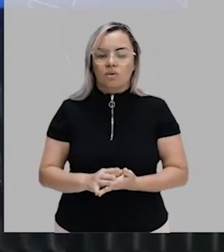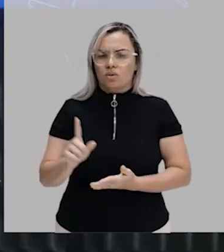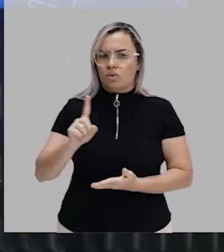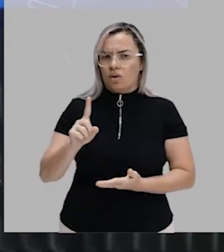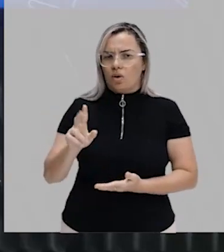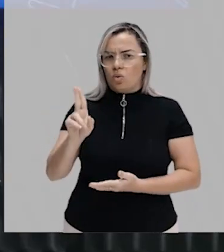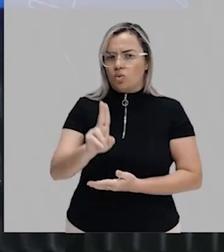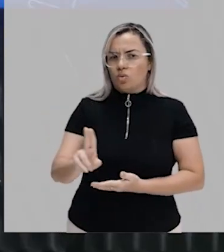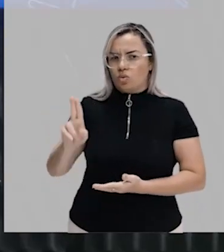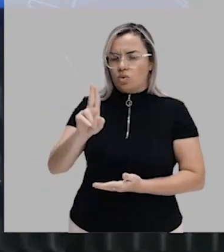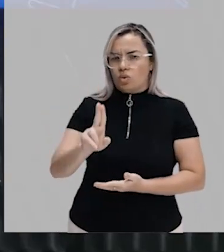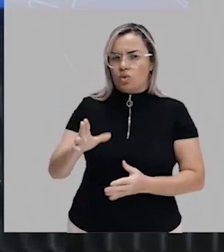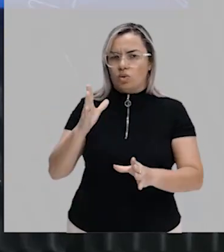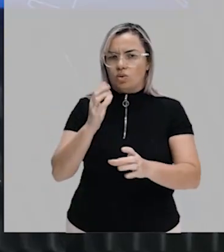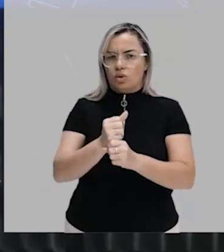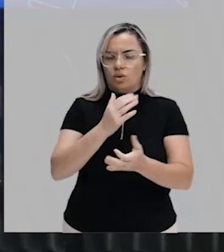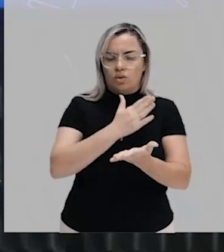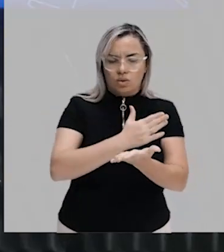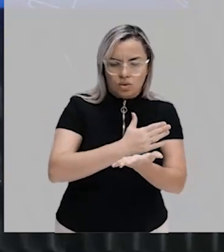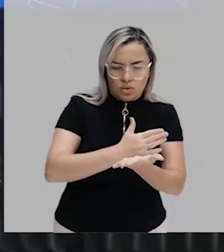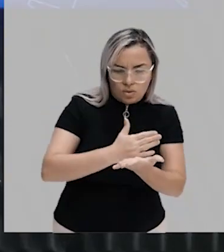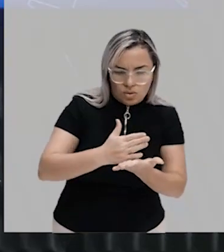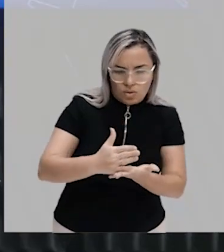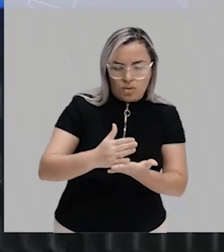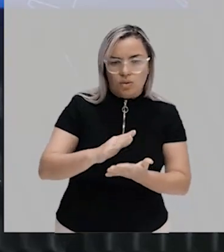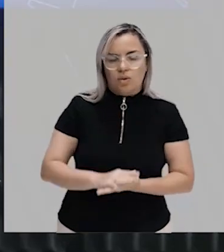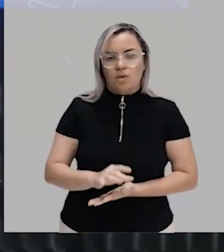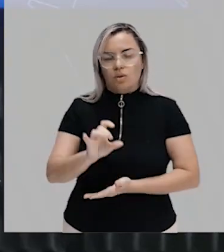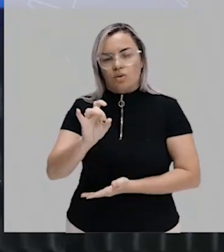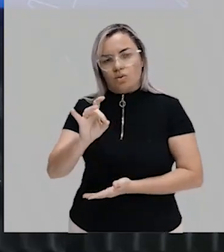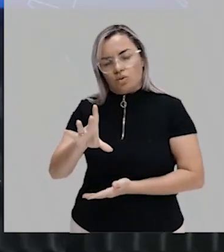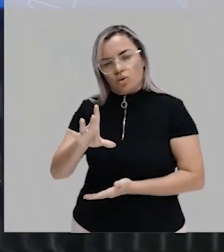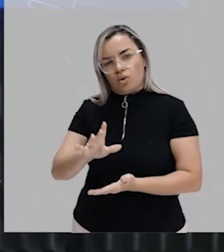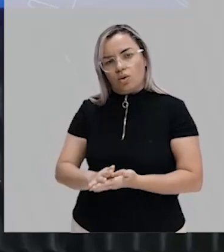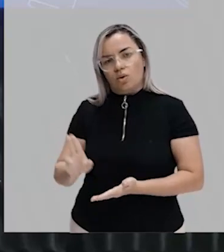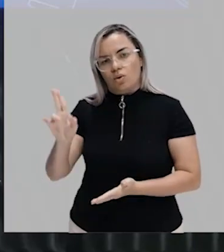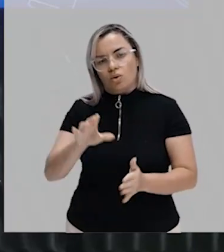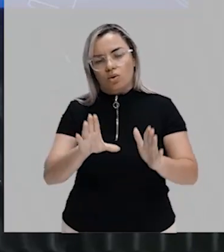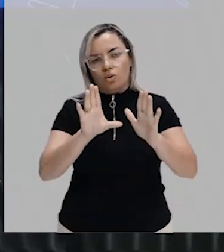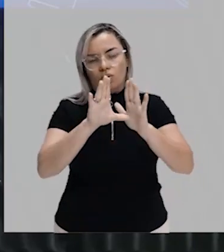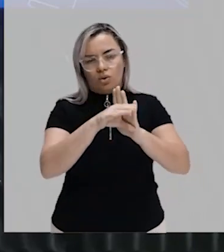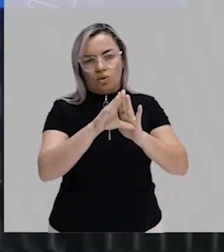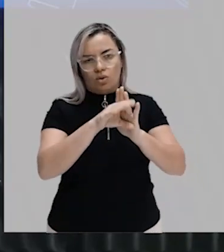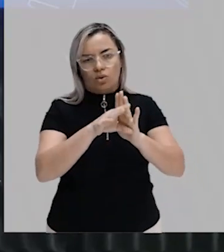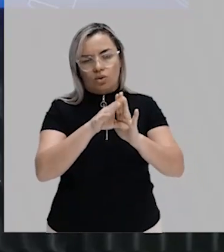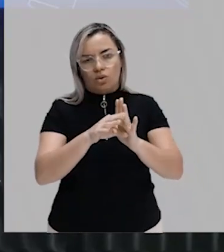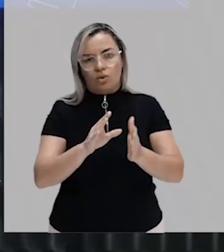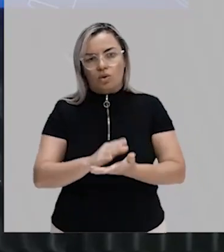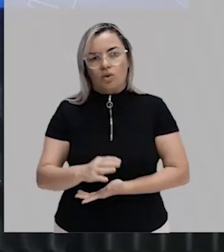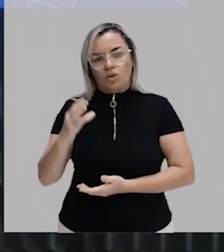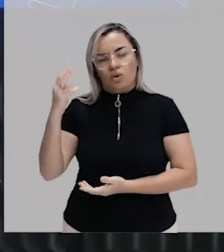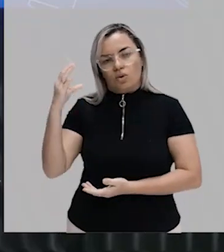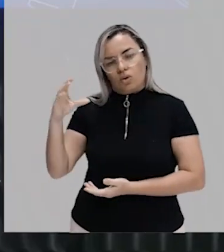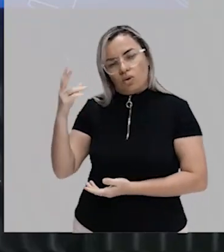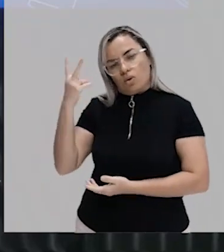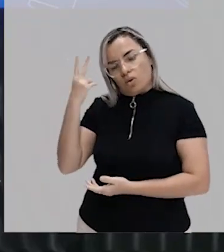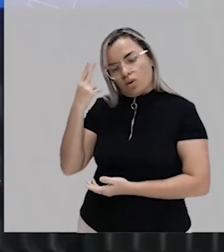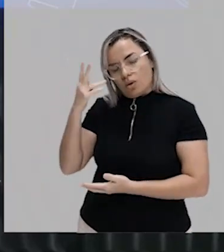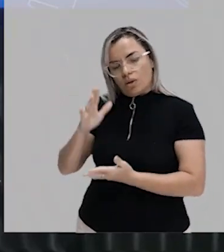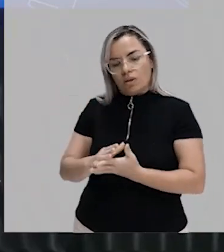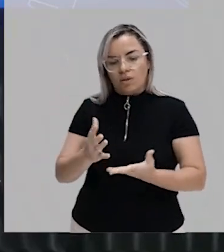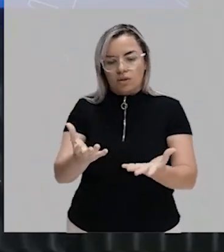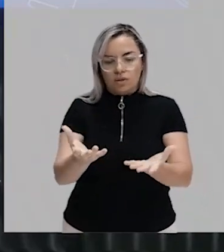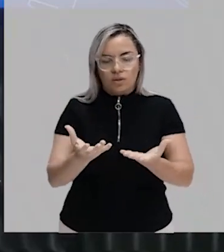cálculo inicial, certo? Nós apenas utilizamos o conceito de concentração comum. Mas se você quiser